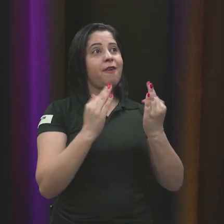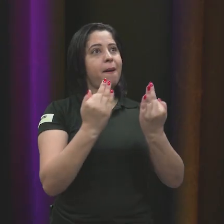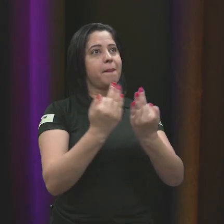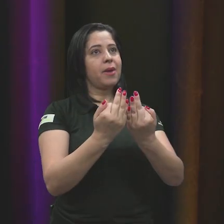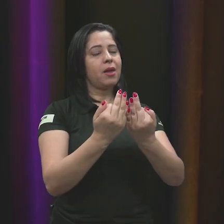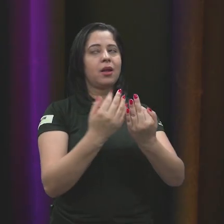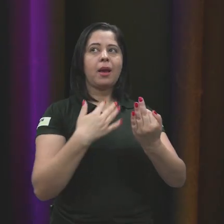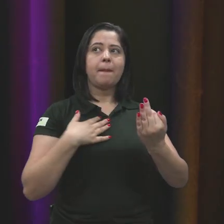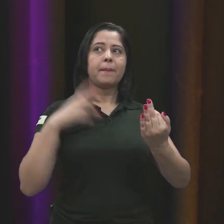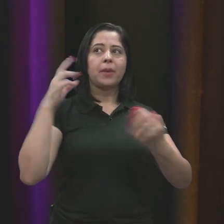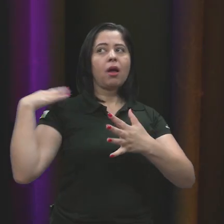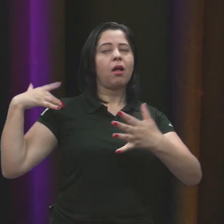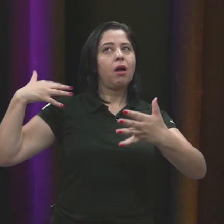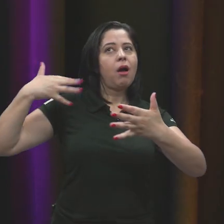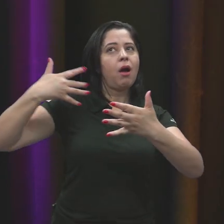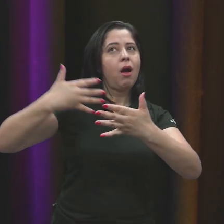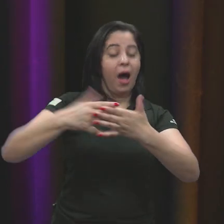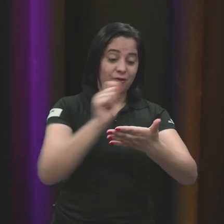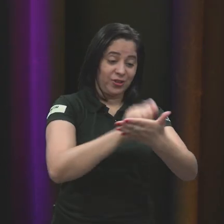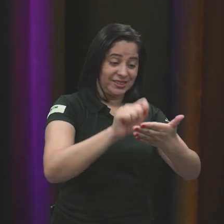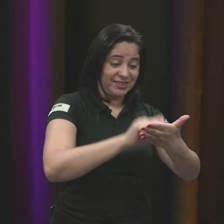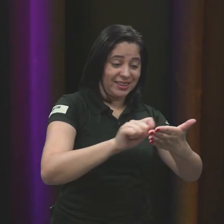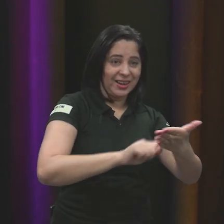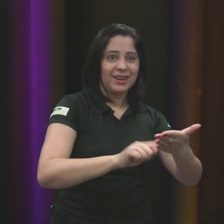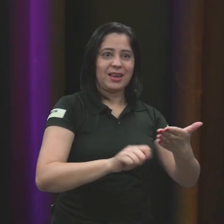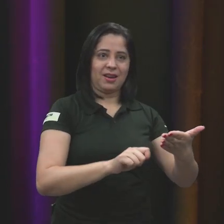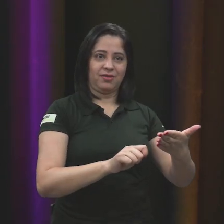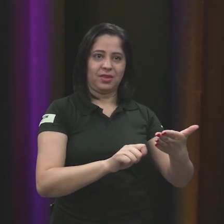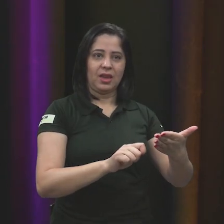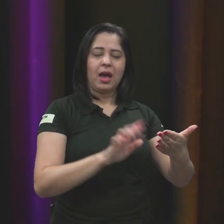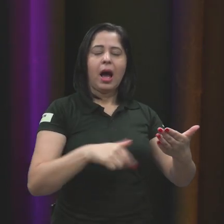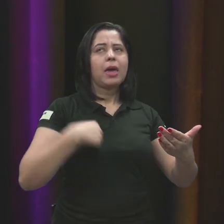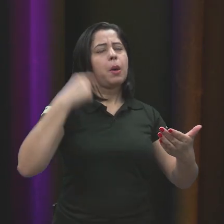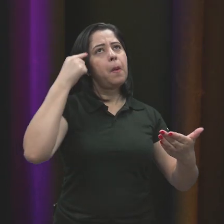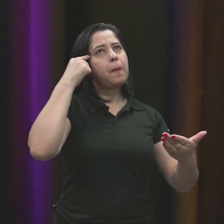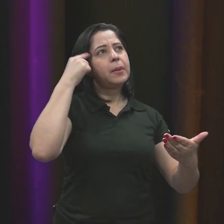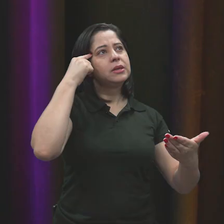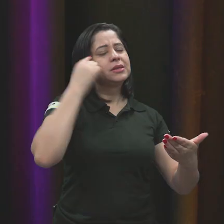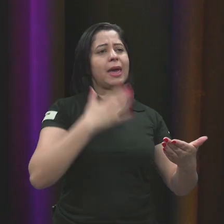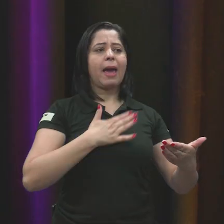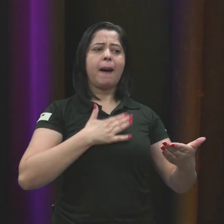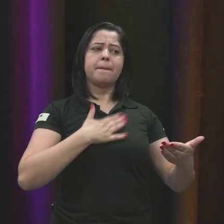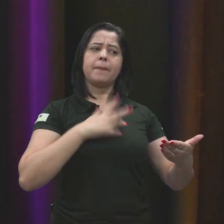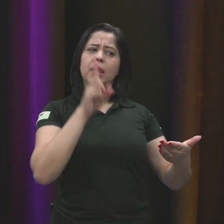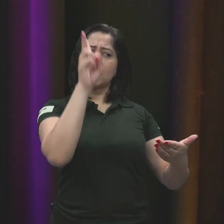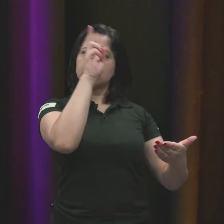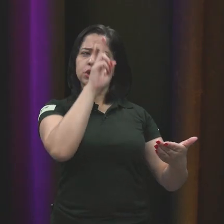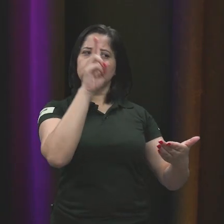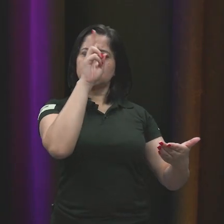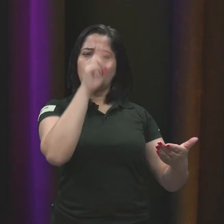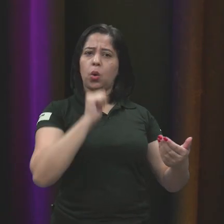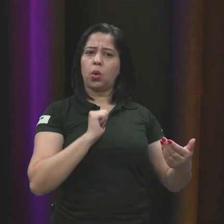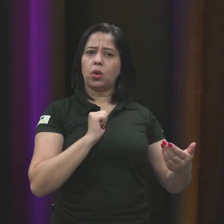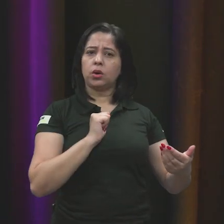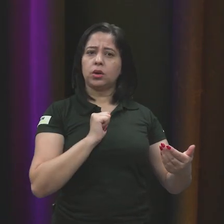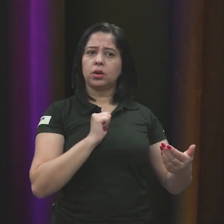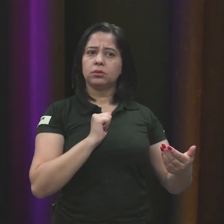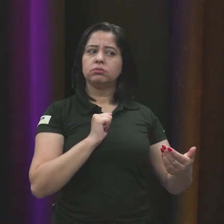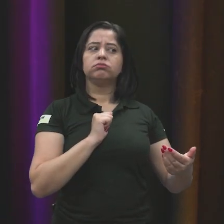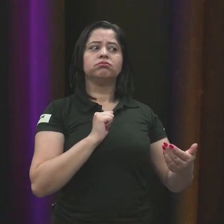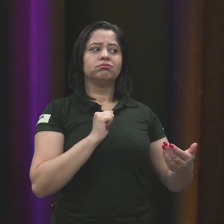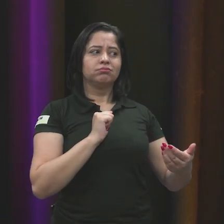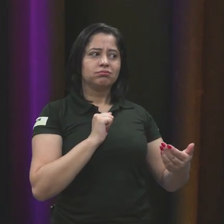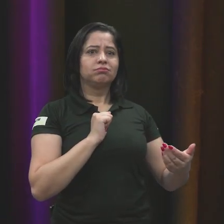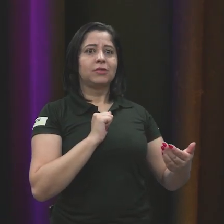família. Mas eu falei assim, o que a gente pode incluir nisso, né? Na minha história, né? Então eu fui trazendo um pouquinho da história do Vale do Paraíba,